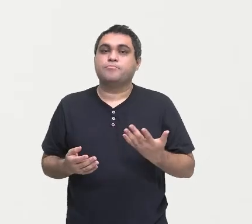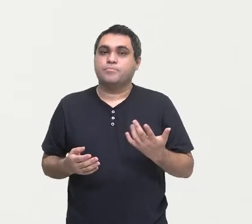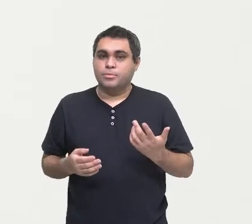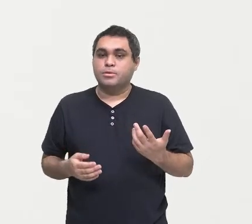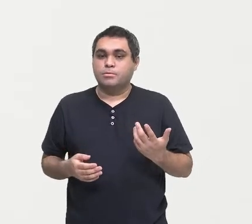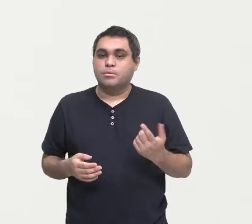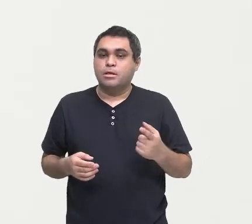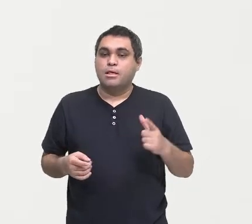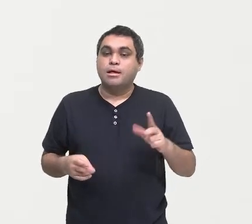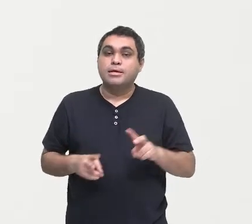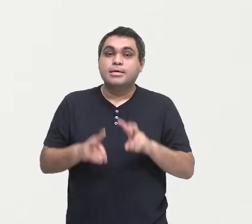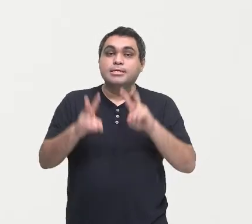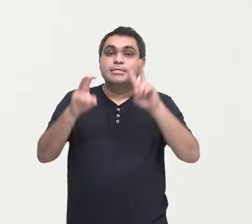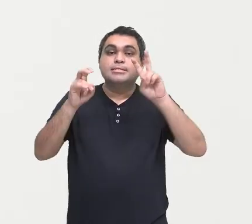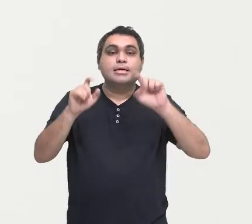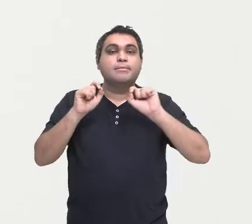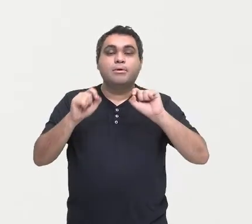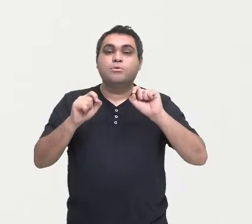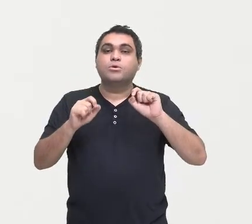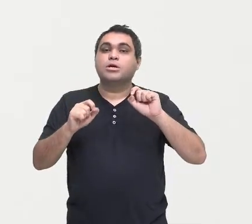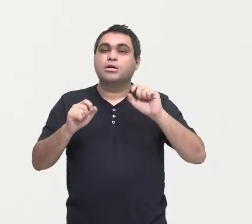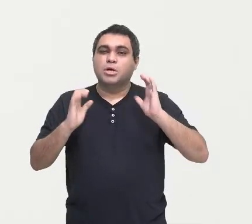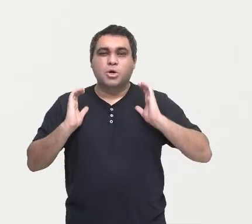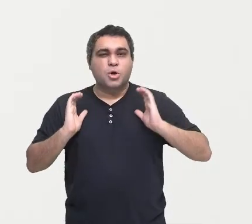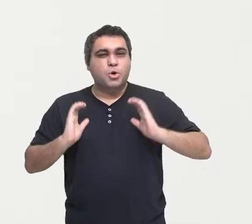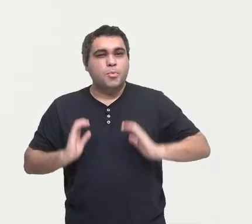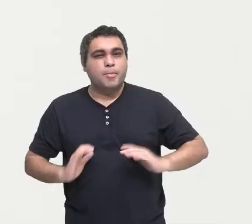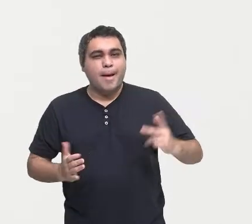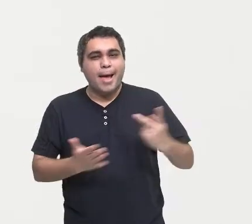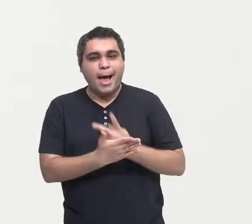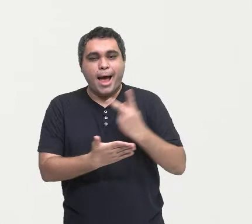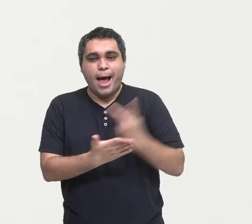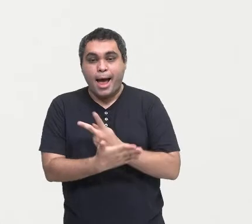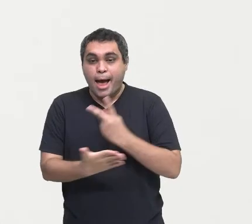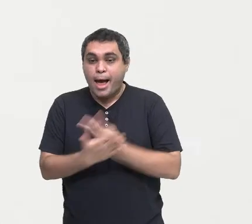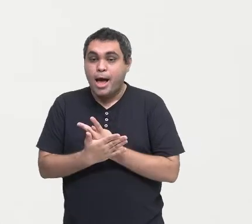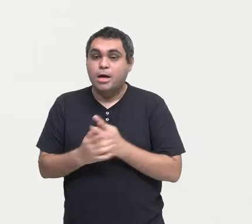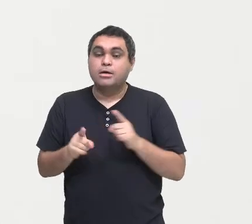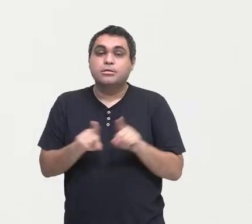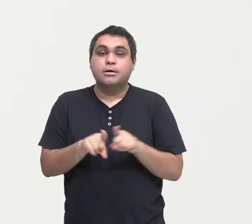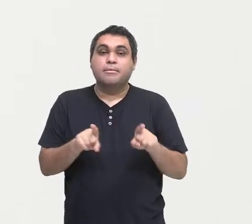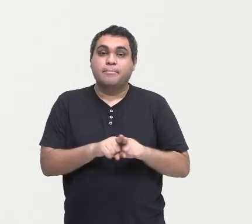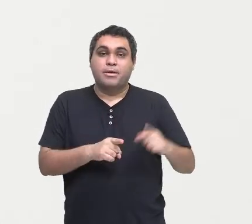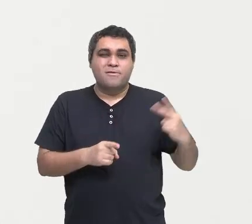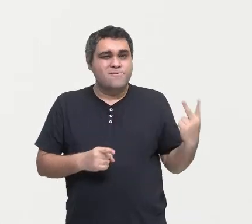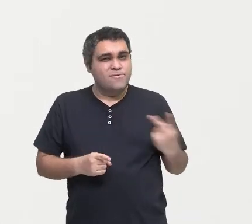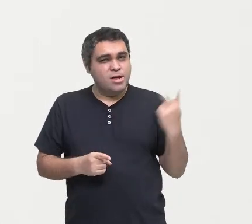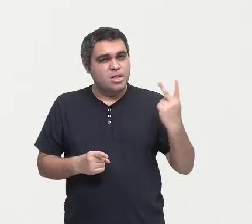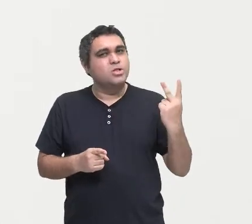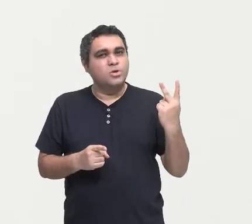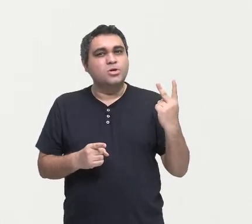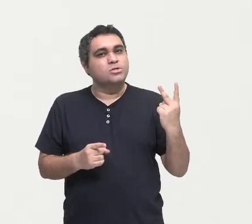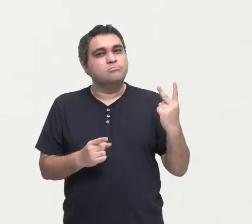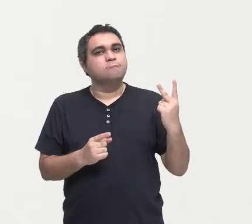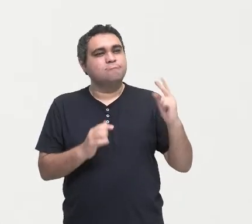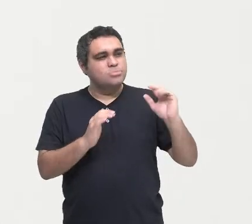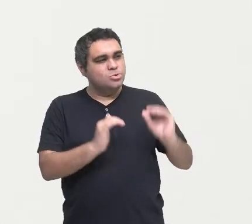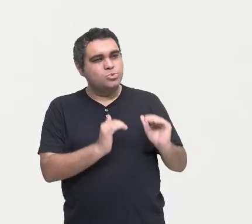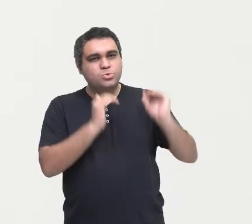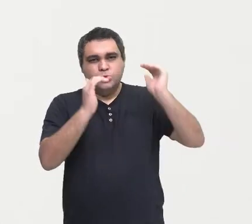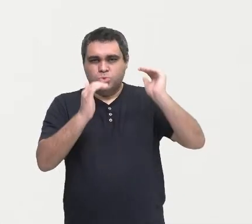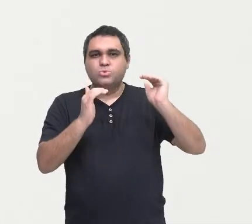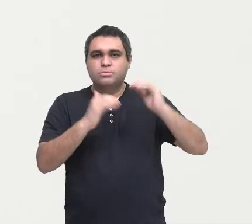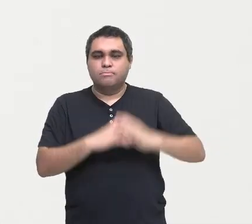falei, procuram tematizar comportamentos condenáveis e enaltecer virtudes. Olha só, a religião